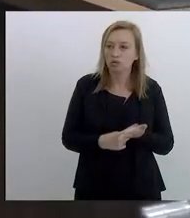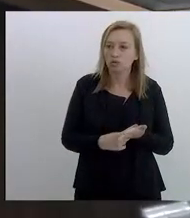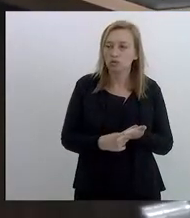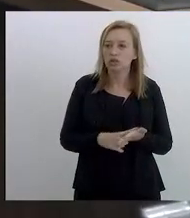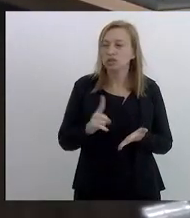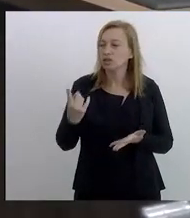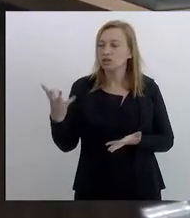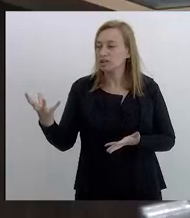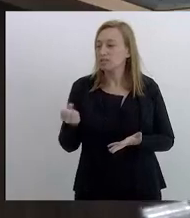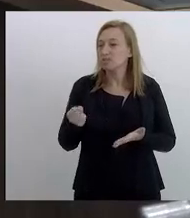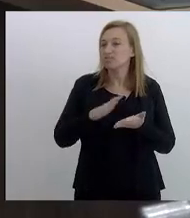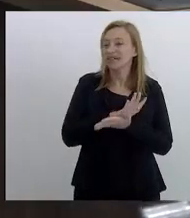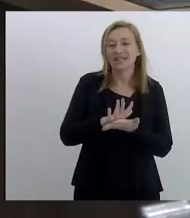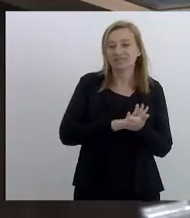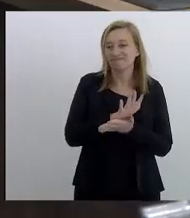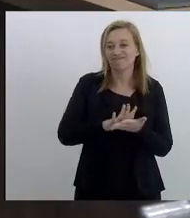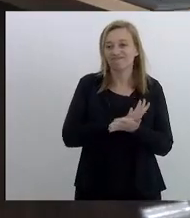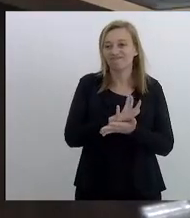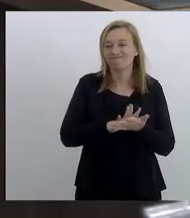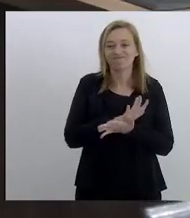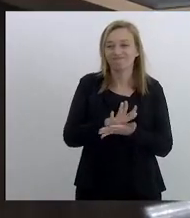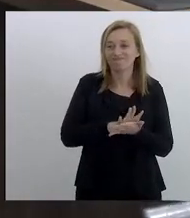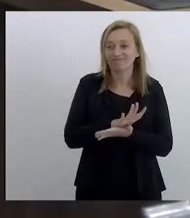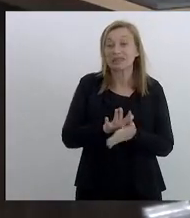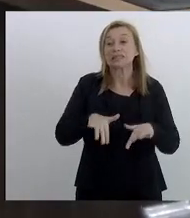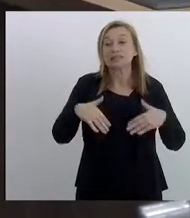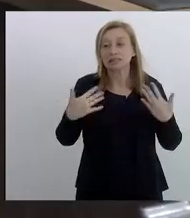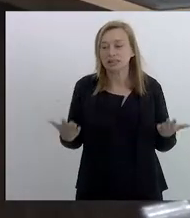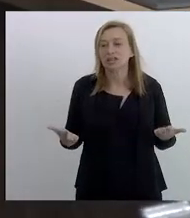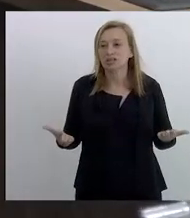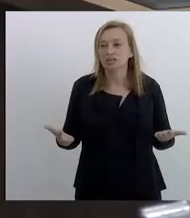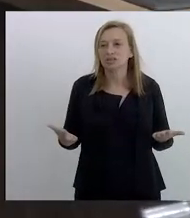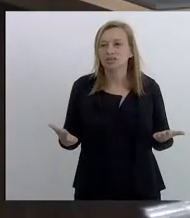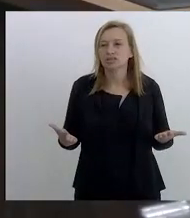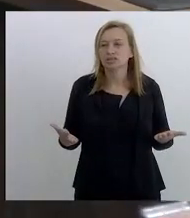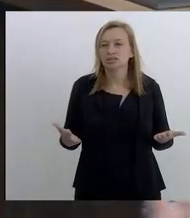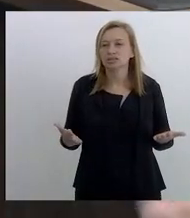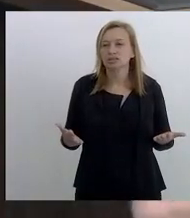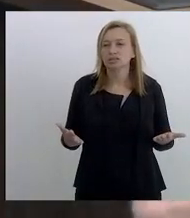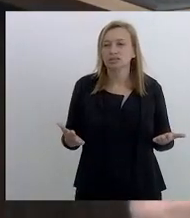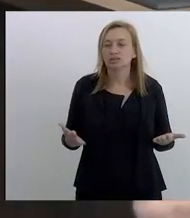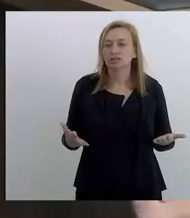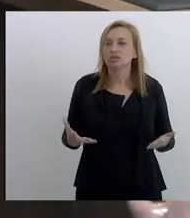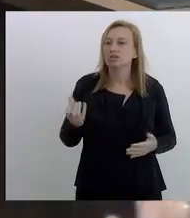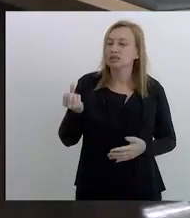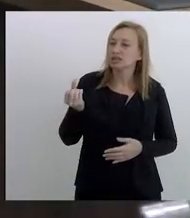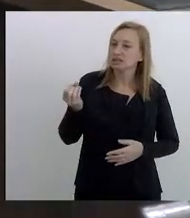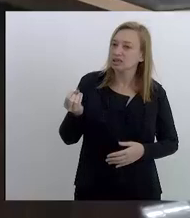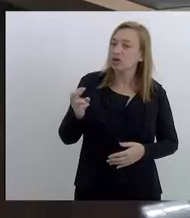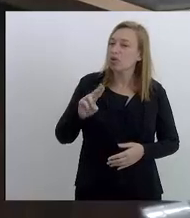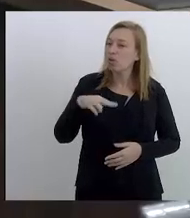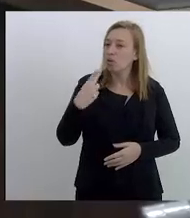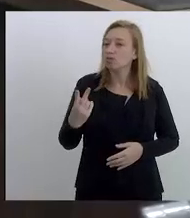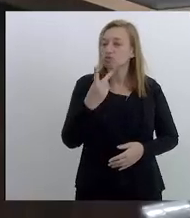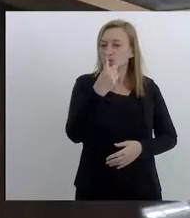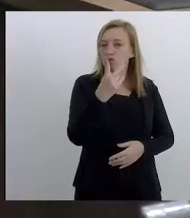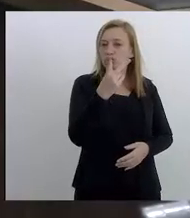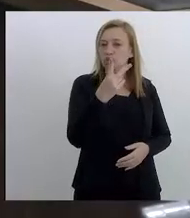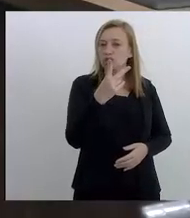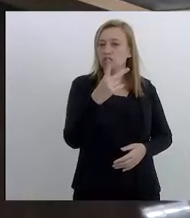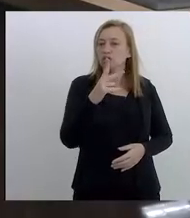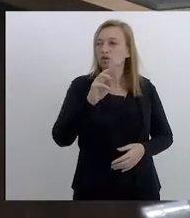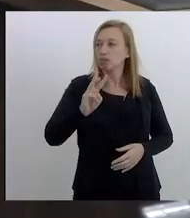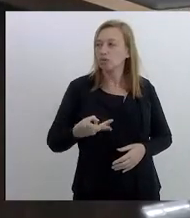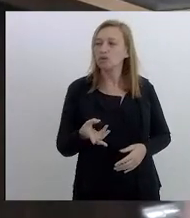não recebemos nada. Então, ou os outros 60, ou os 2 bilhões e meio, pode